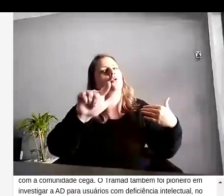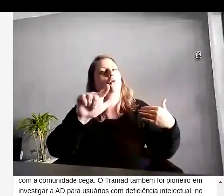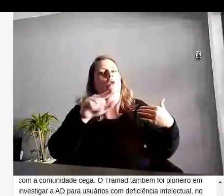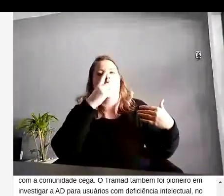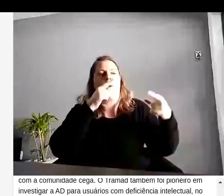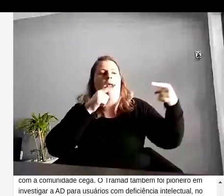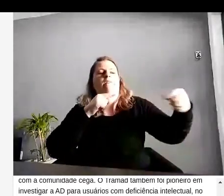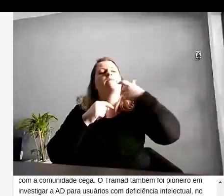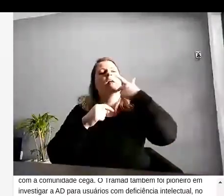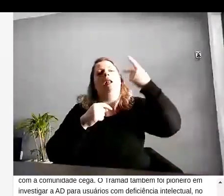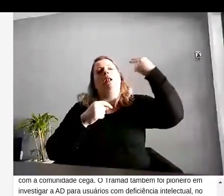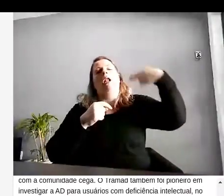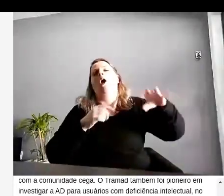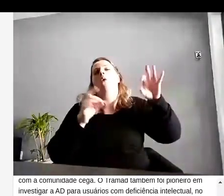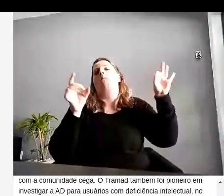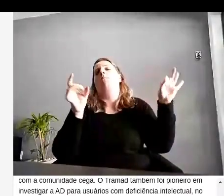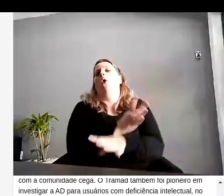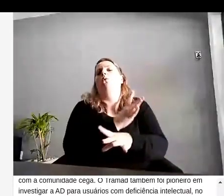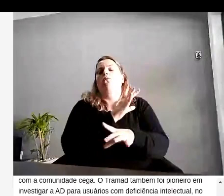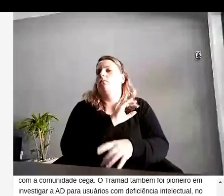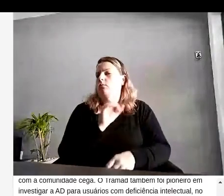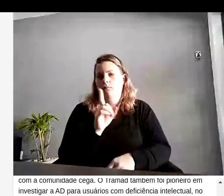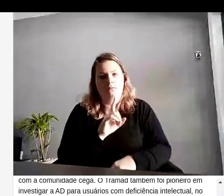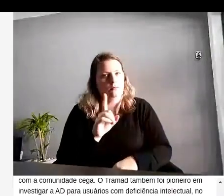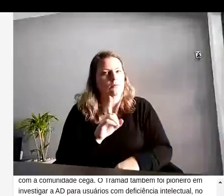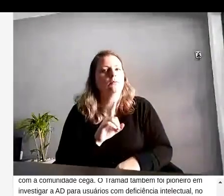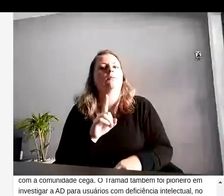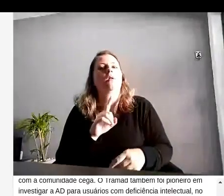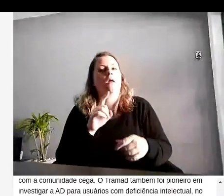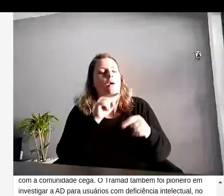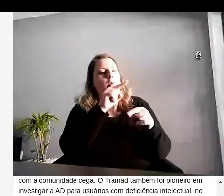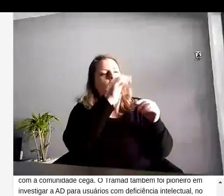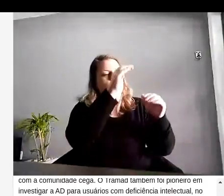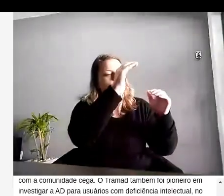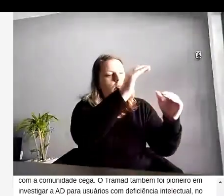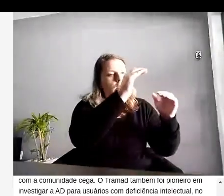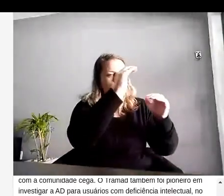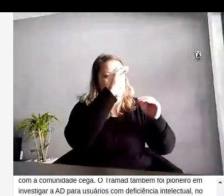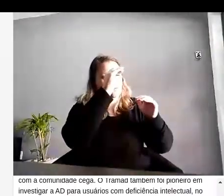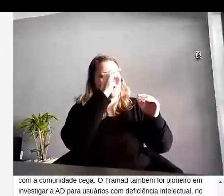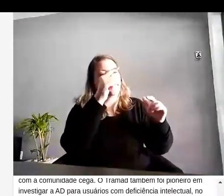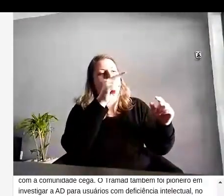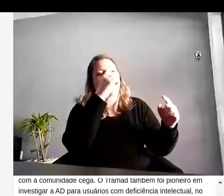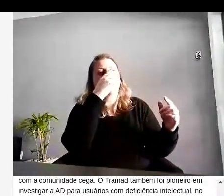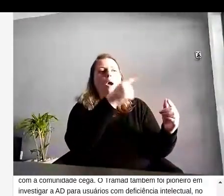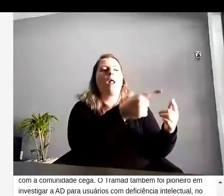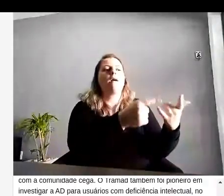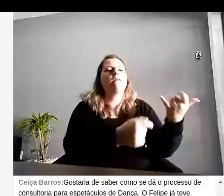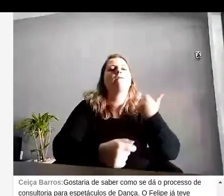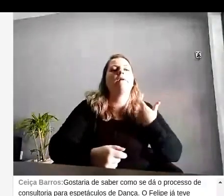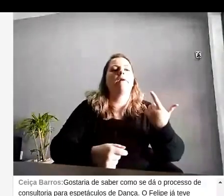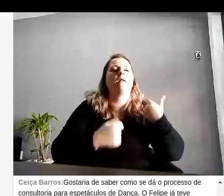não, eu respeito a tua sugestão, mas não vou usar. Existe um debate sobre